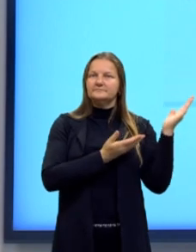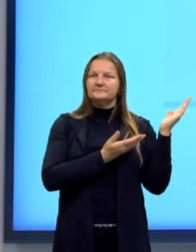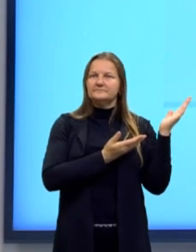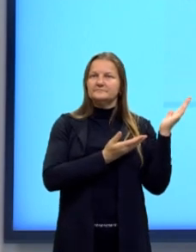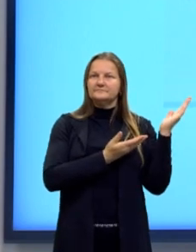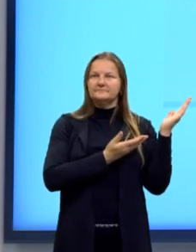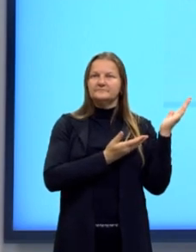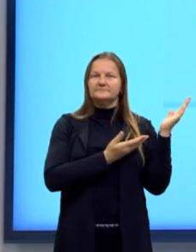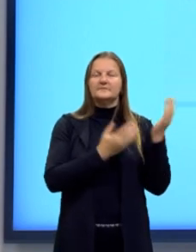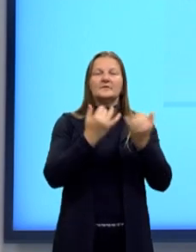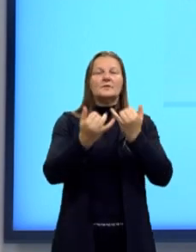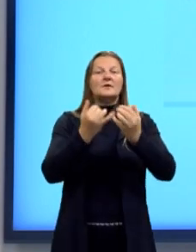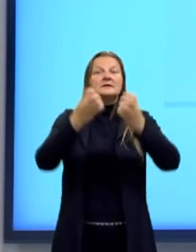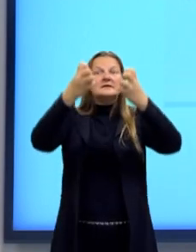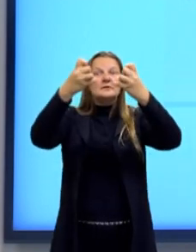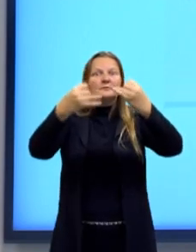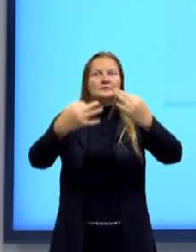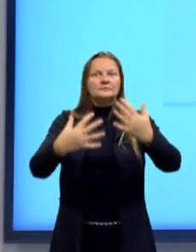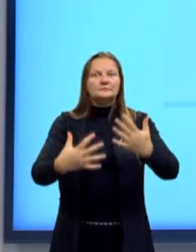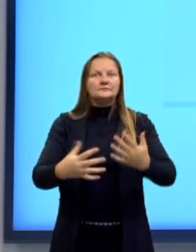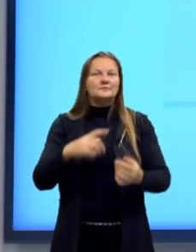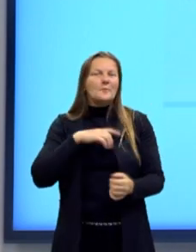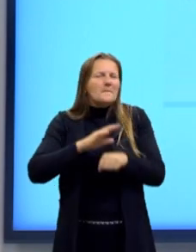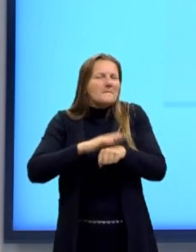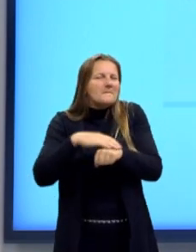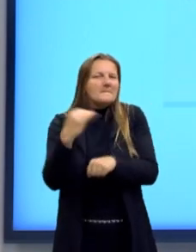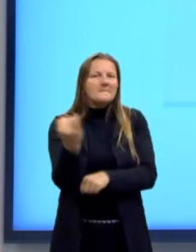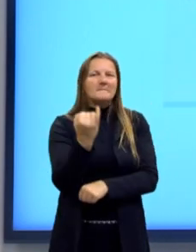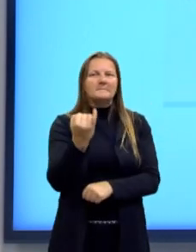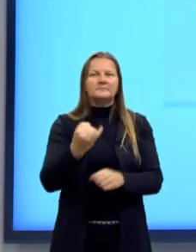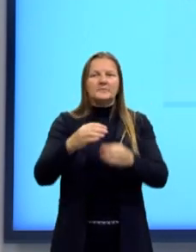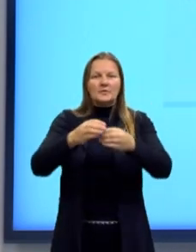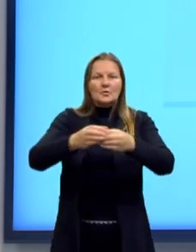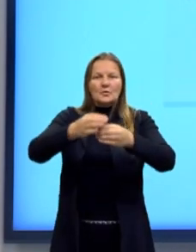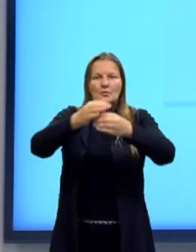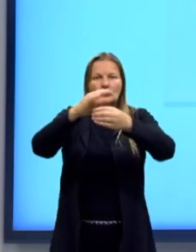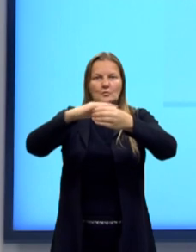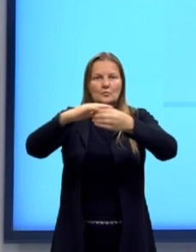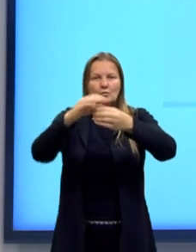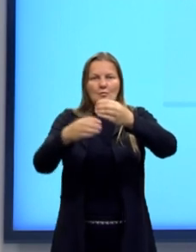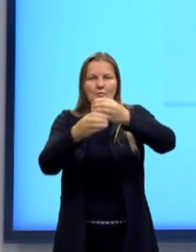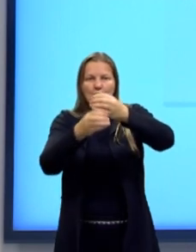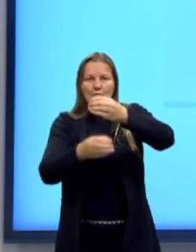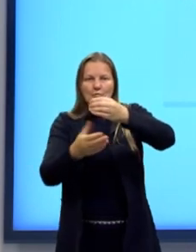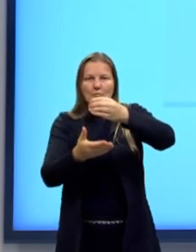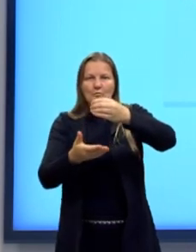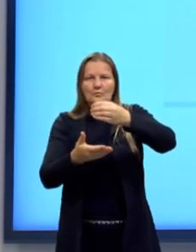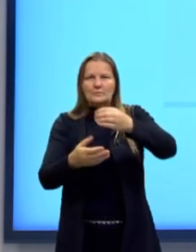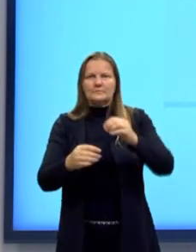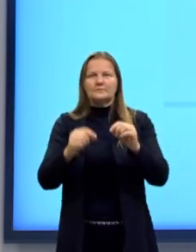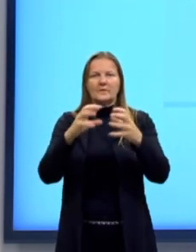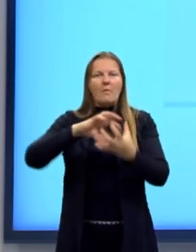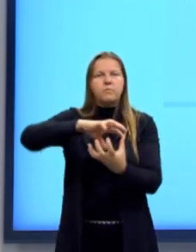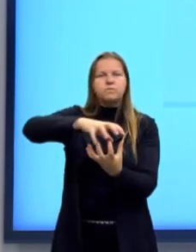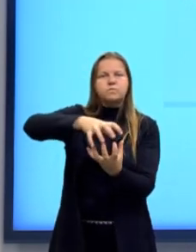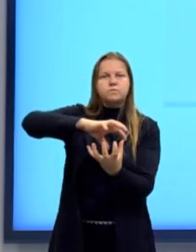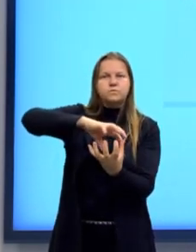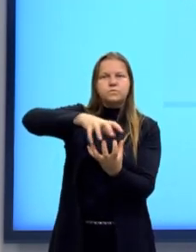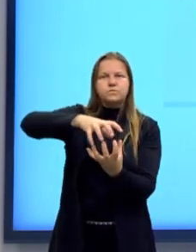exemplos os principais que a gente viu então o cilindro a esfera e o cone e aqui ainda